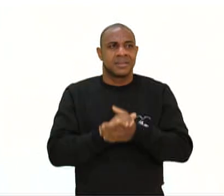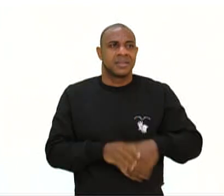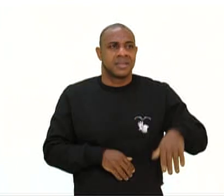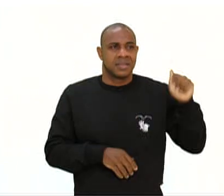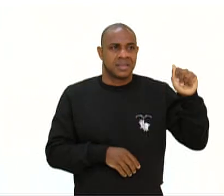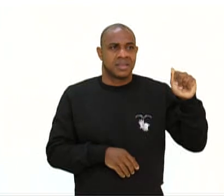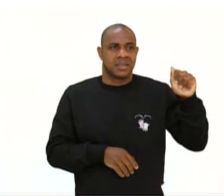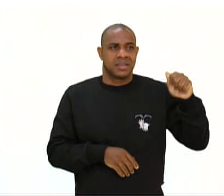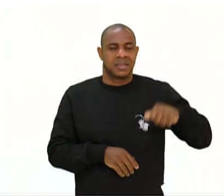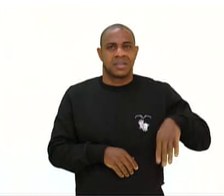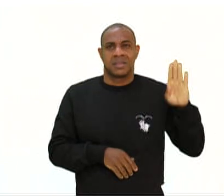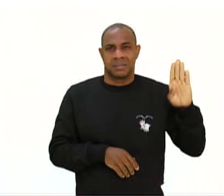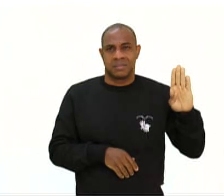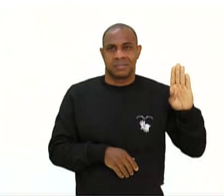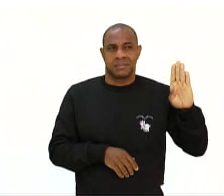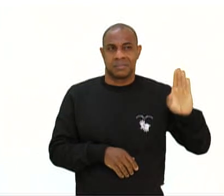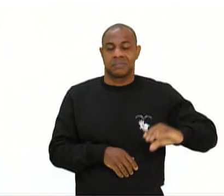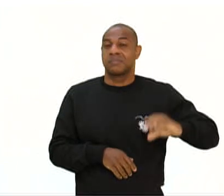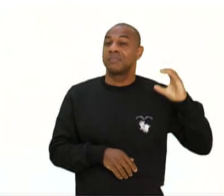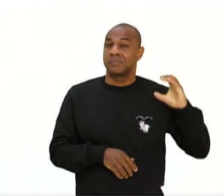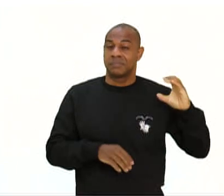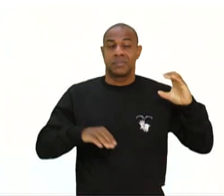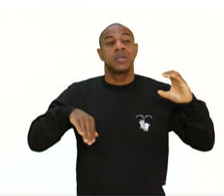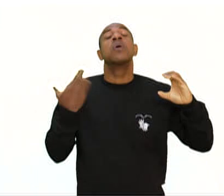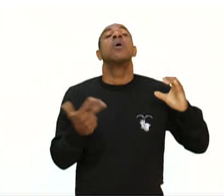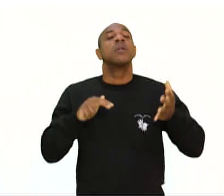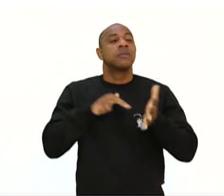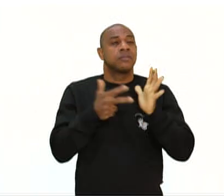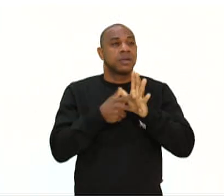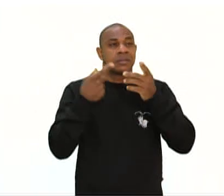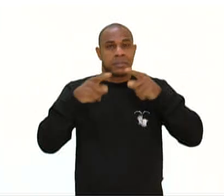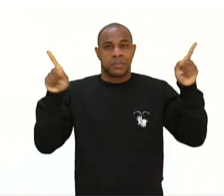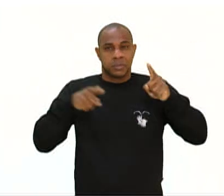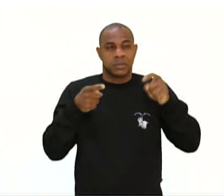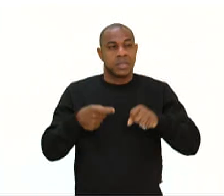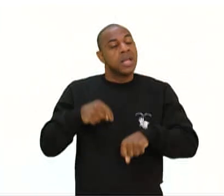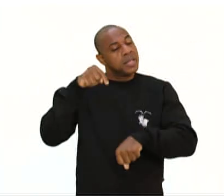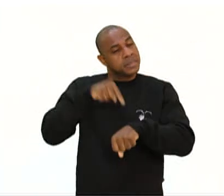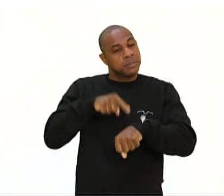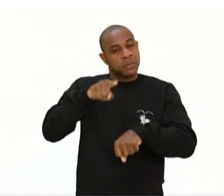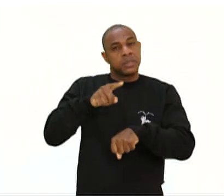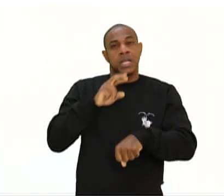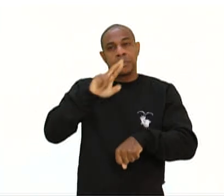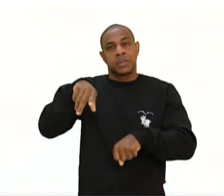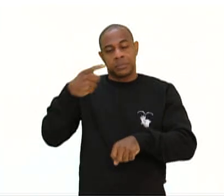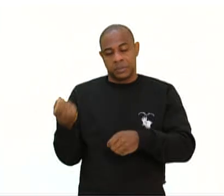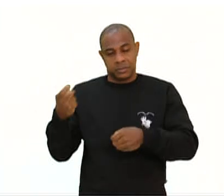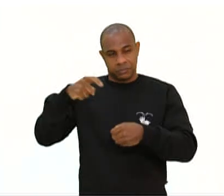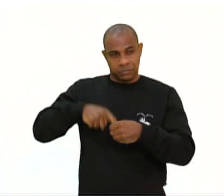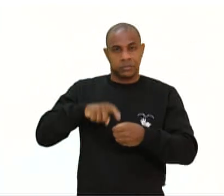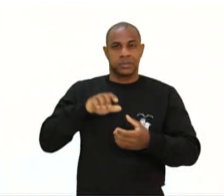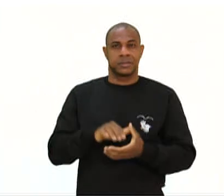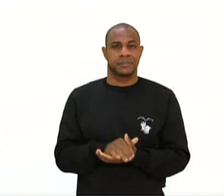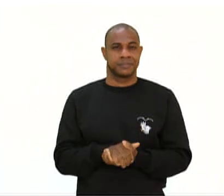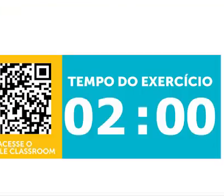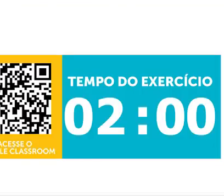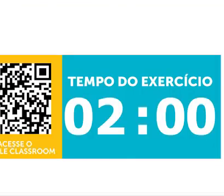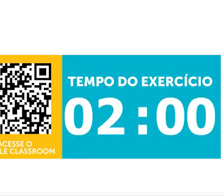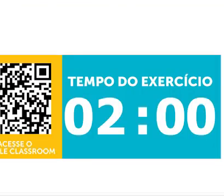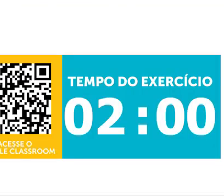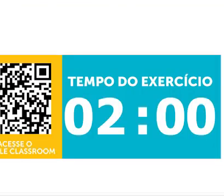A? Será que é a letter B? Ou será que é a letter C? Daqui a pouco eu venho com a resposta!